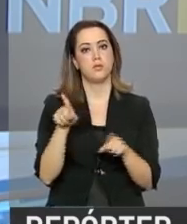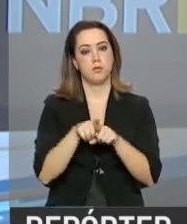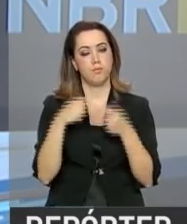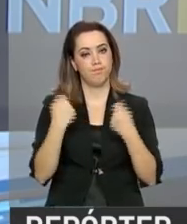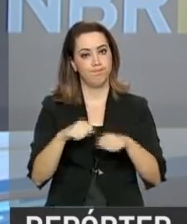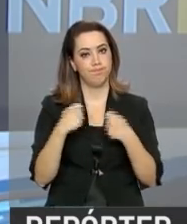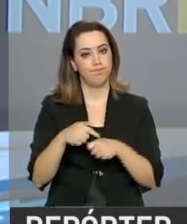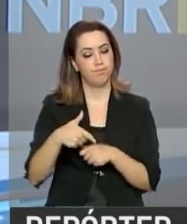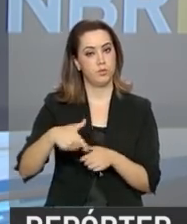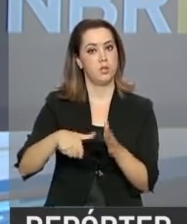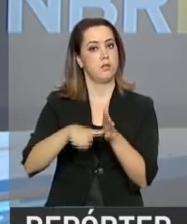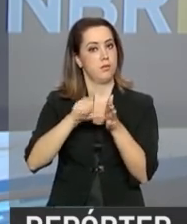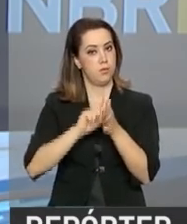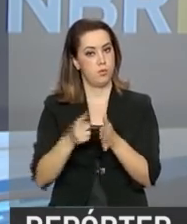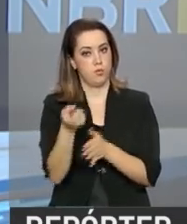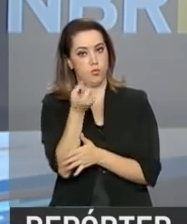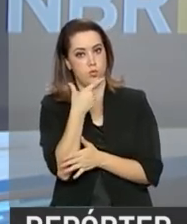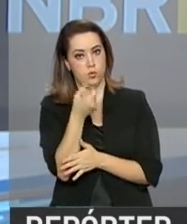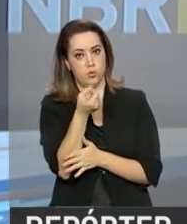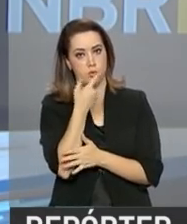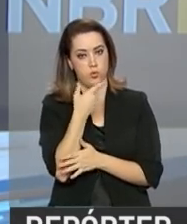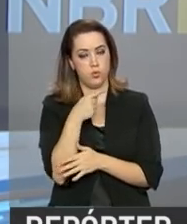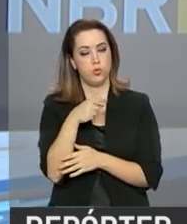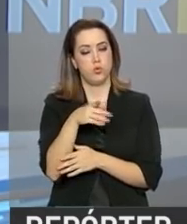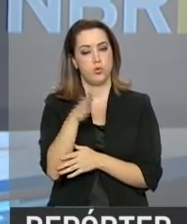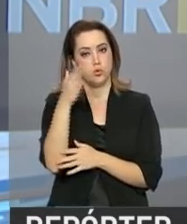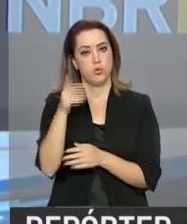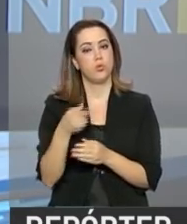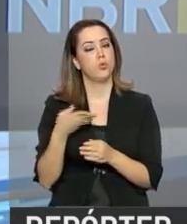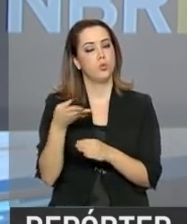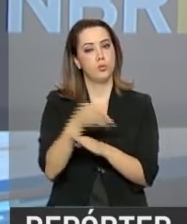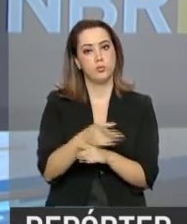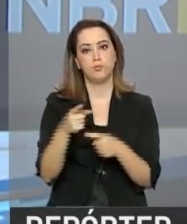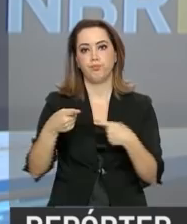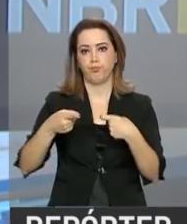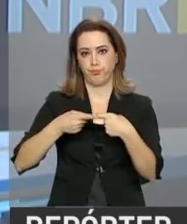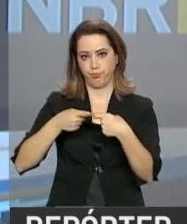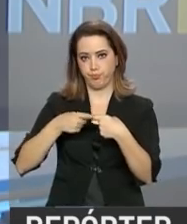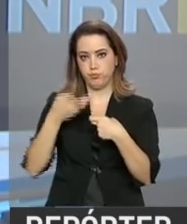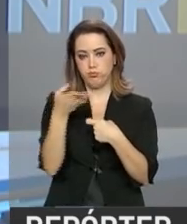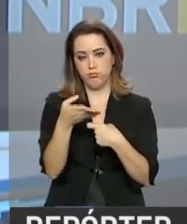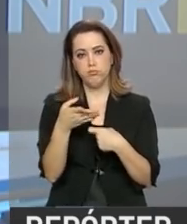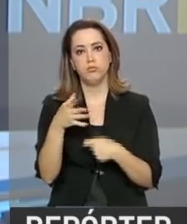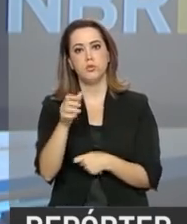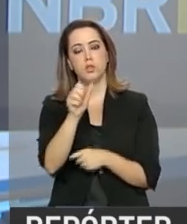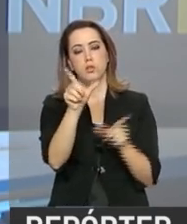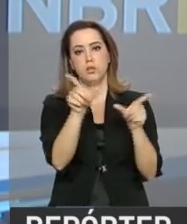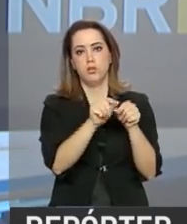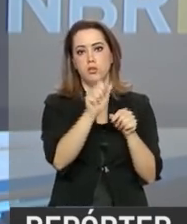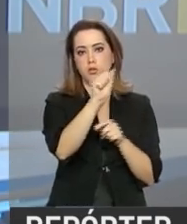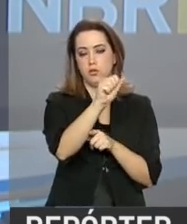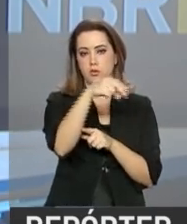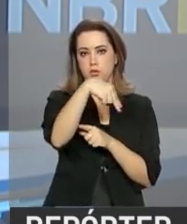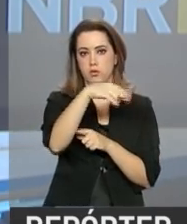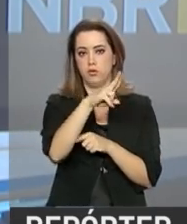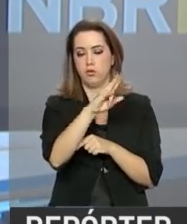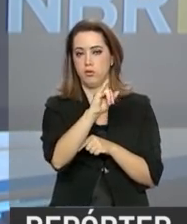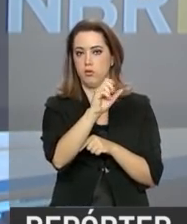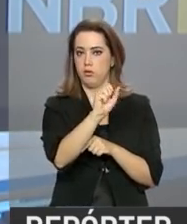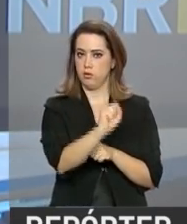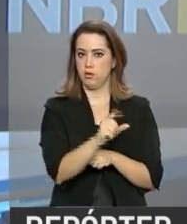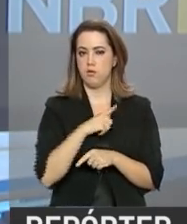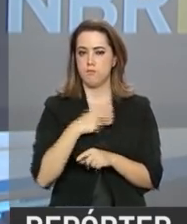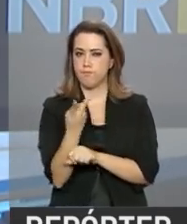Orientação médica para evitar riscos a Anvisa monitora os benefícios e os uso e os perigos do